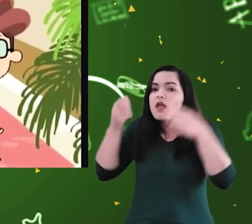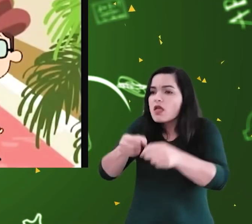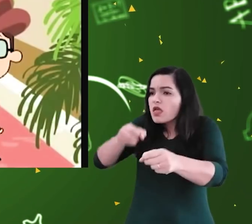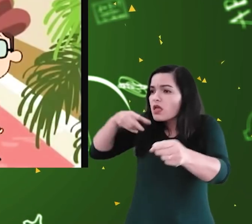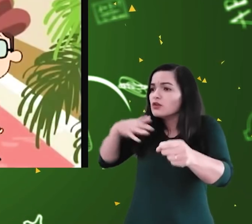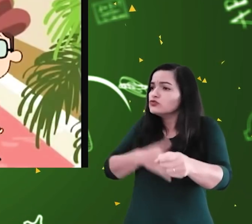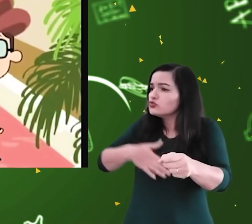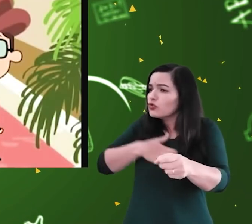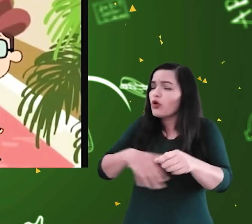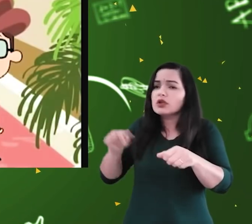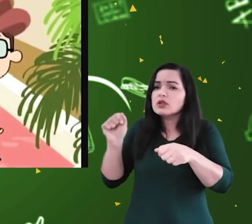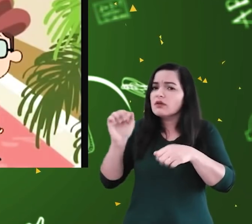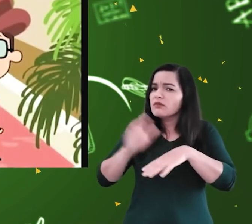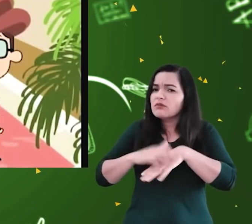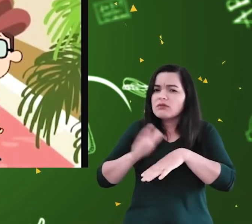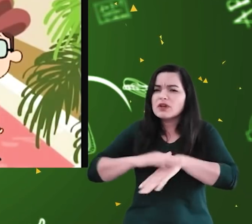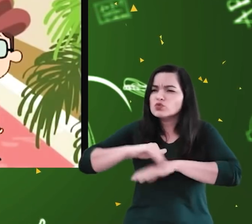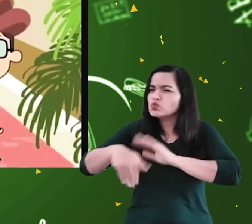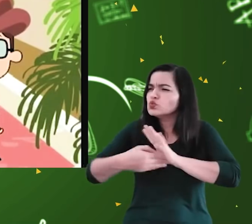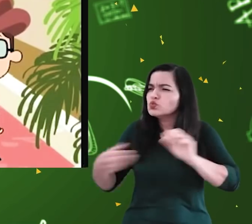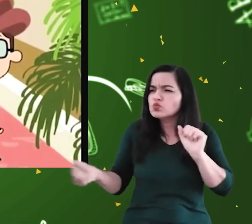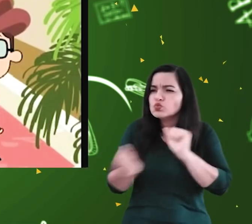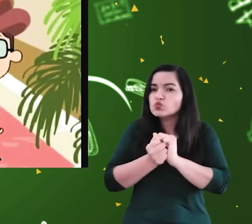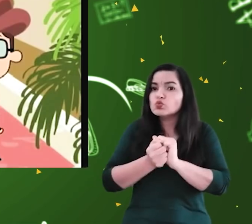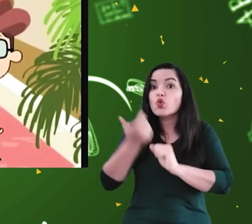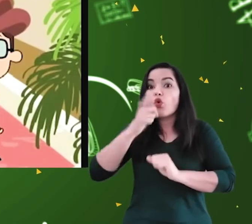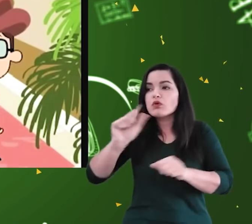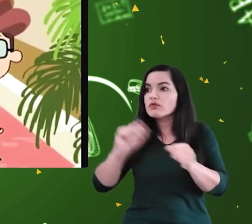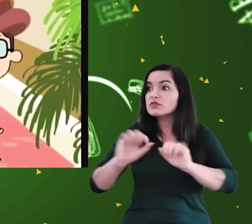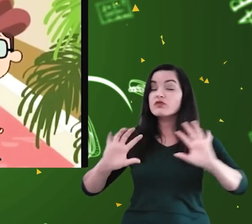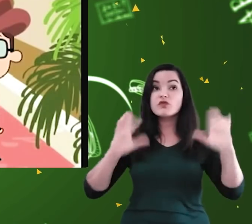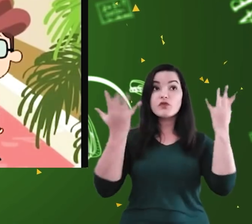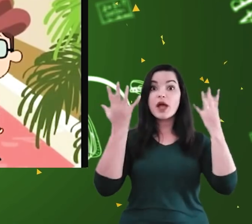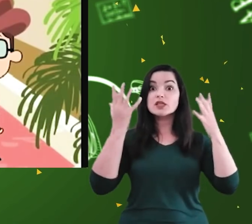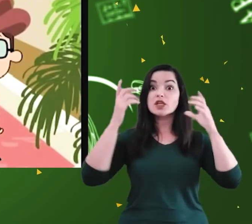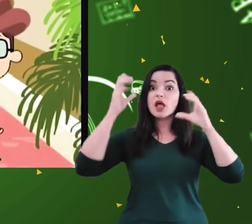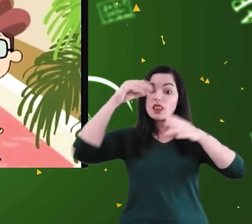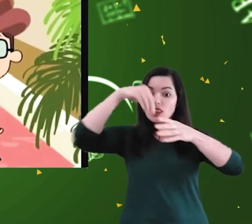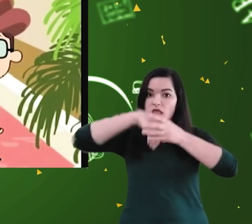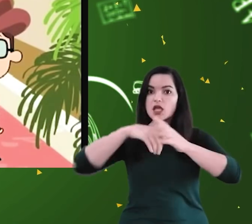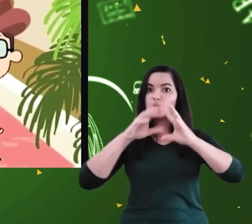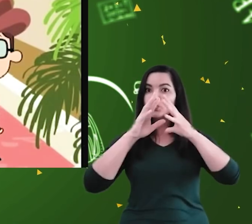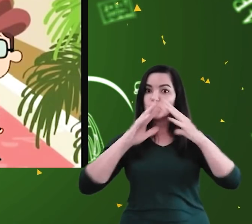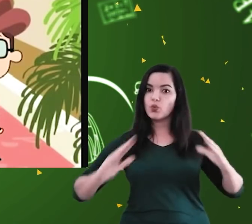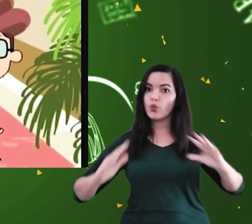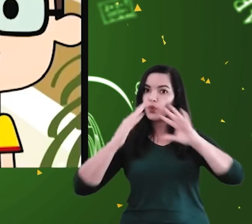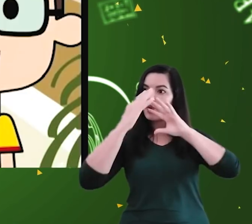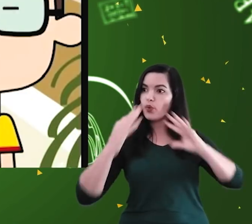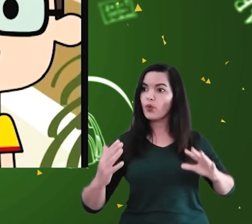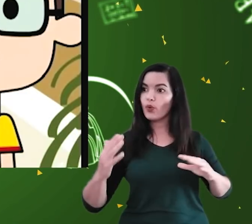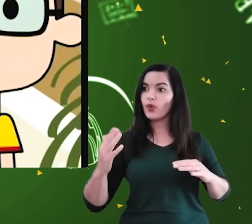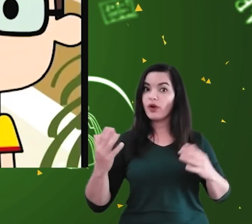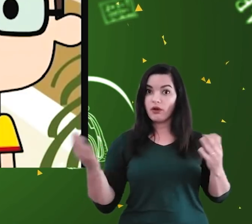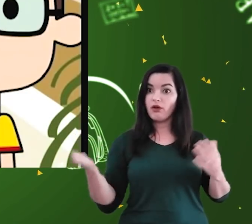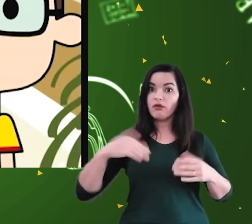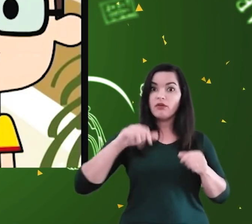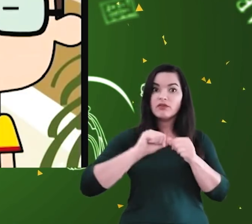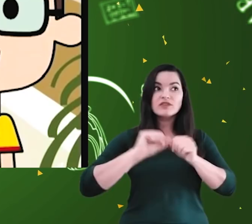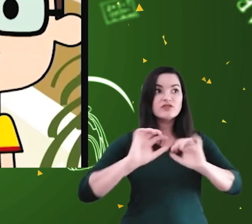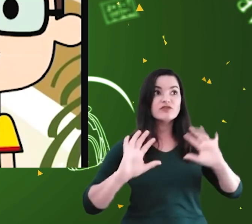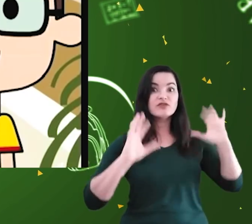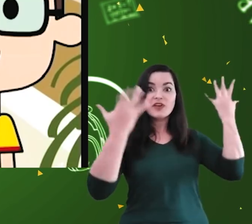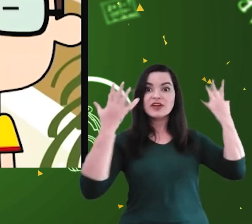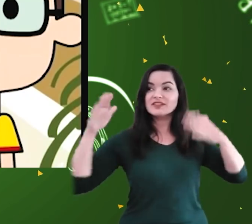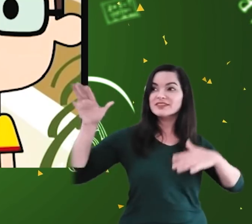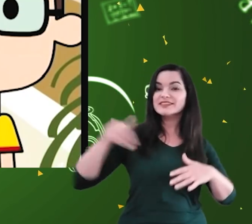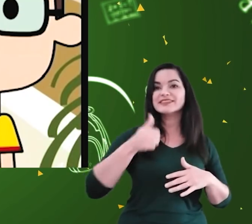dar uma festa na sala da oca. Vamos dar uma festa e chamar as meninas. É que a Teca tem